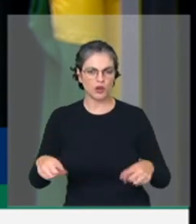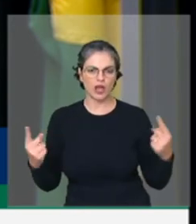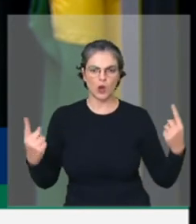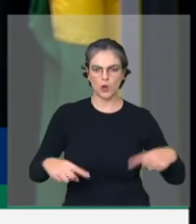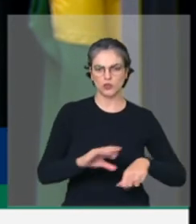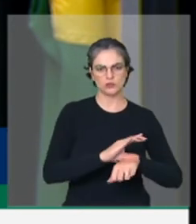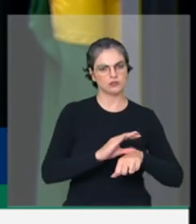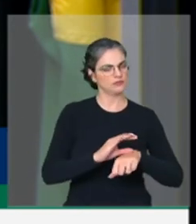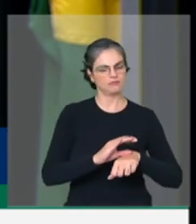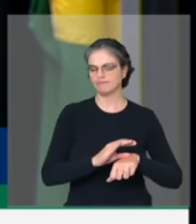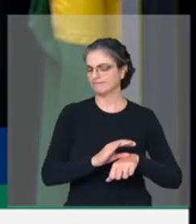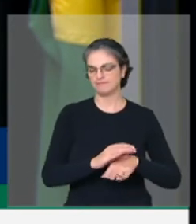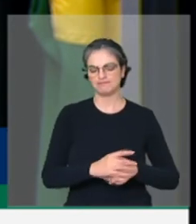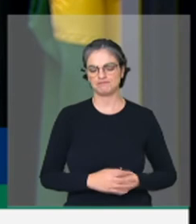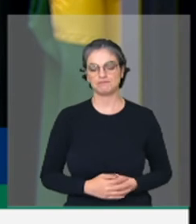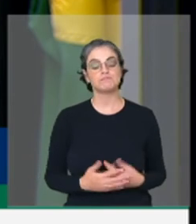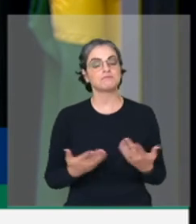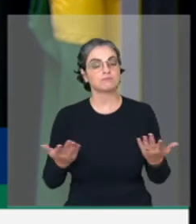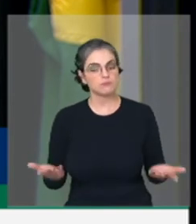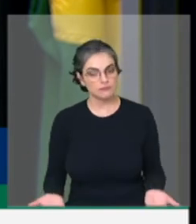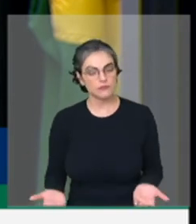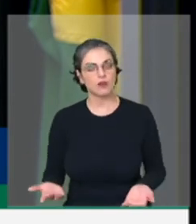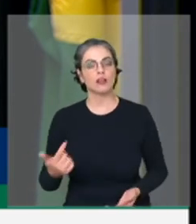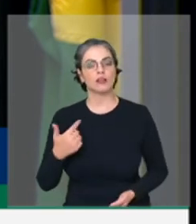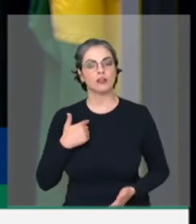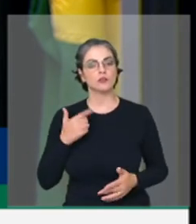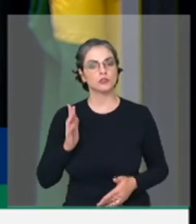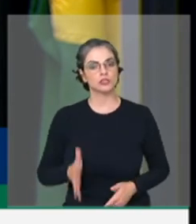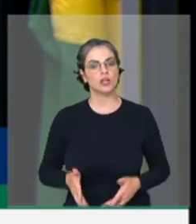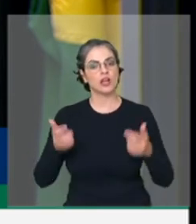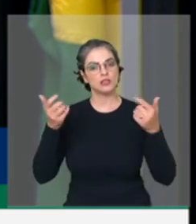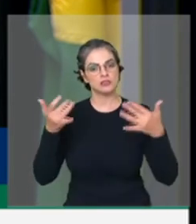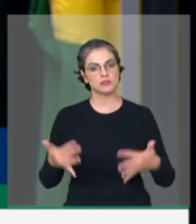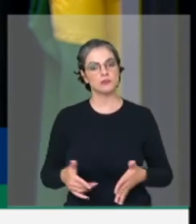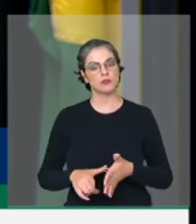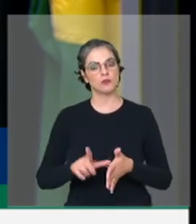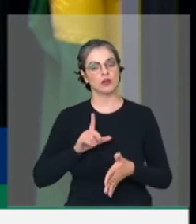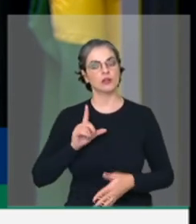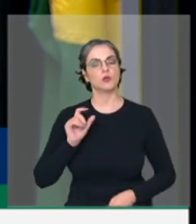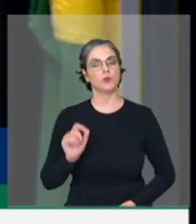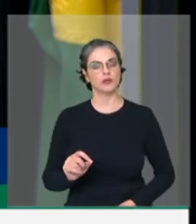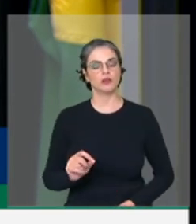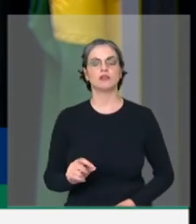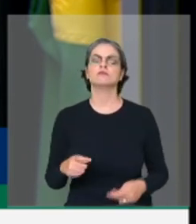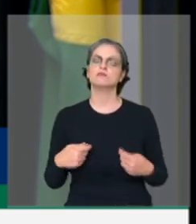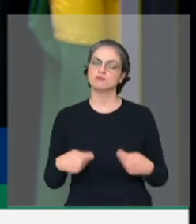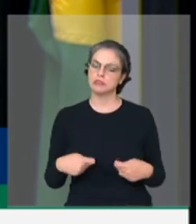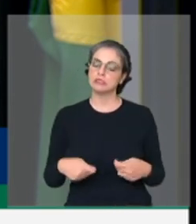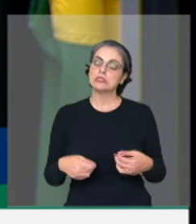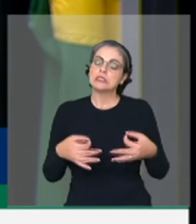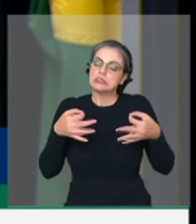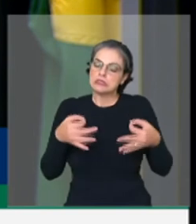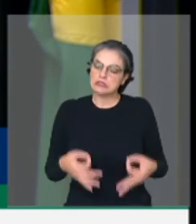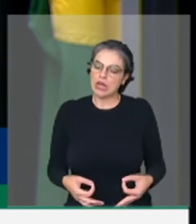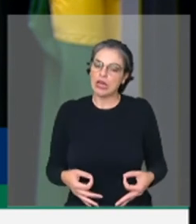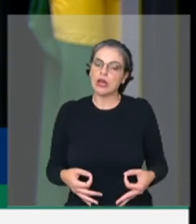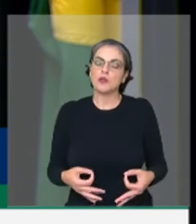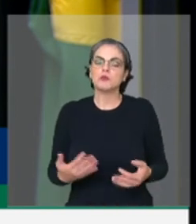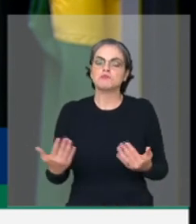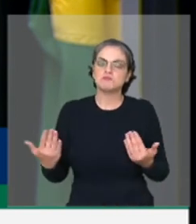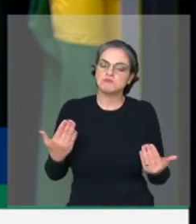Considerando o quadro, desde já adianto que considero correta, necessária e